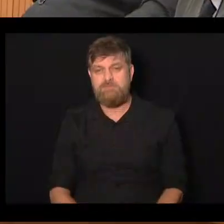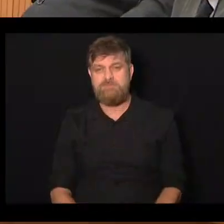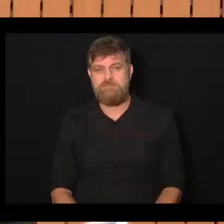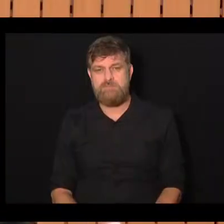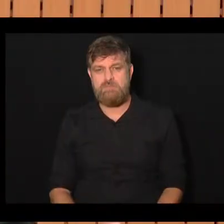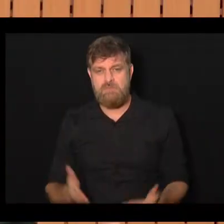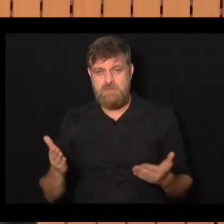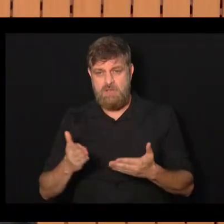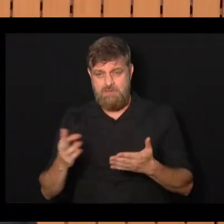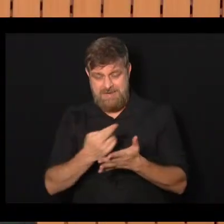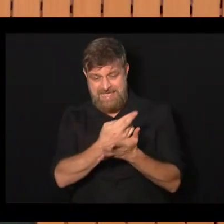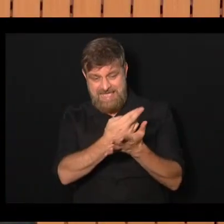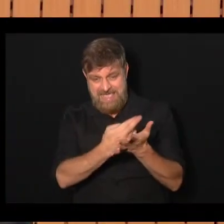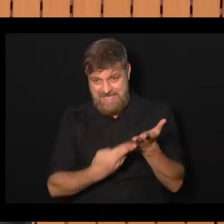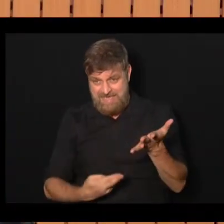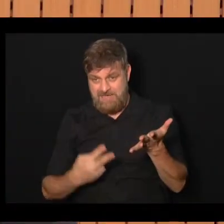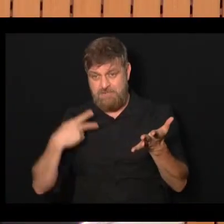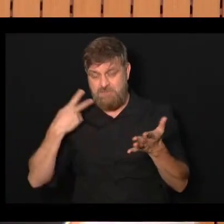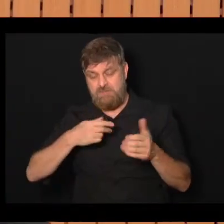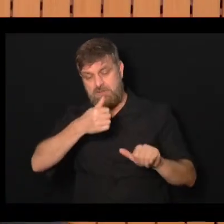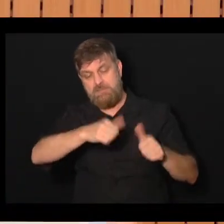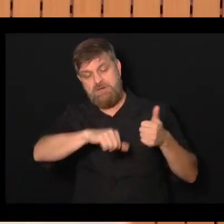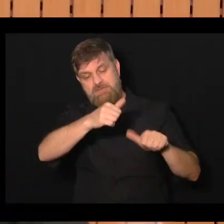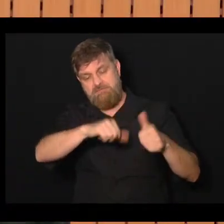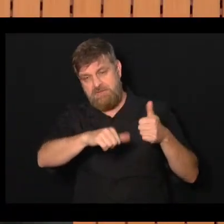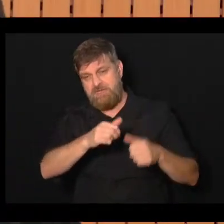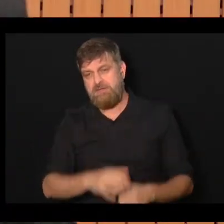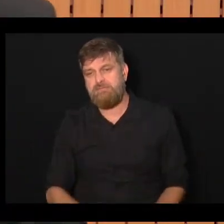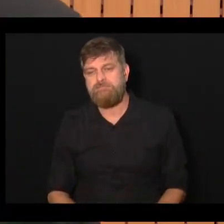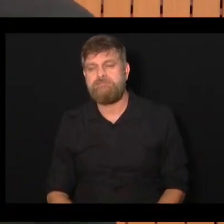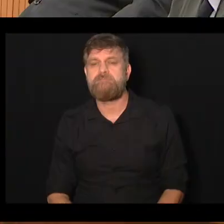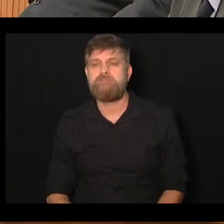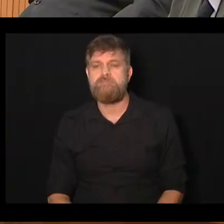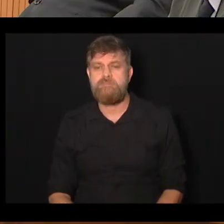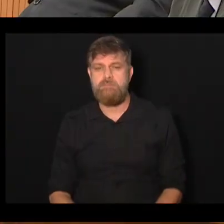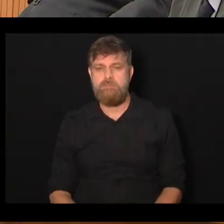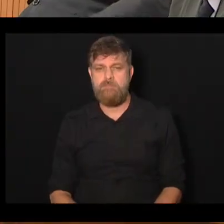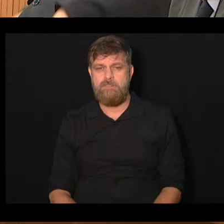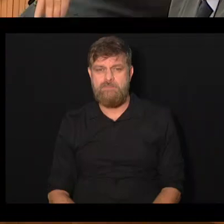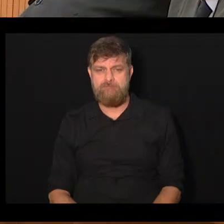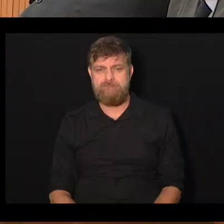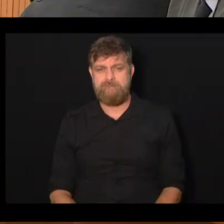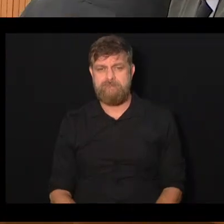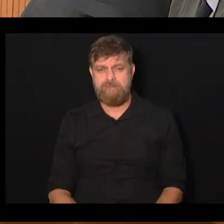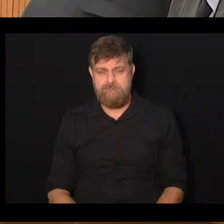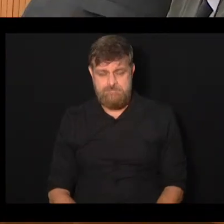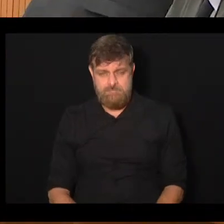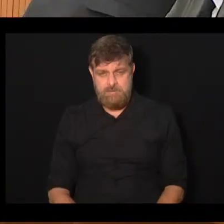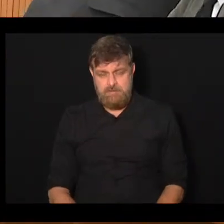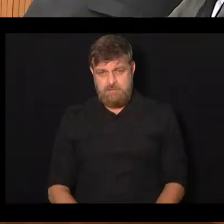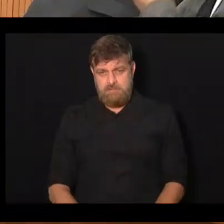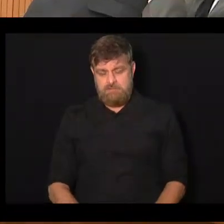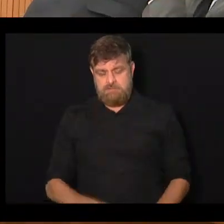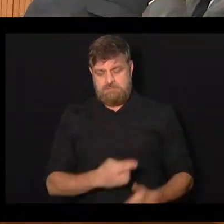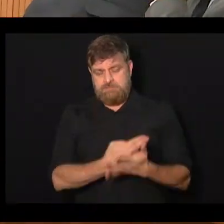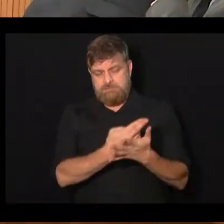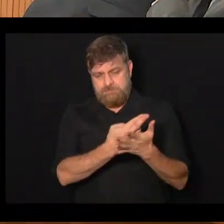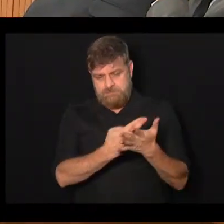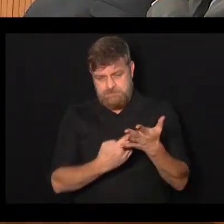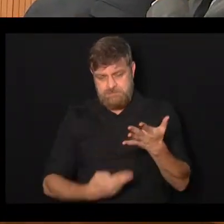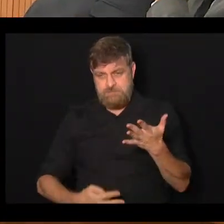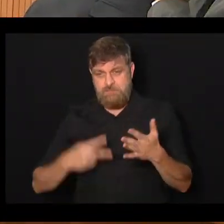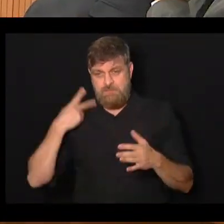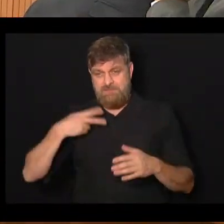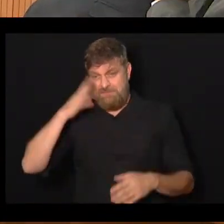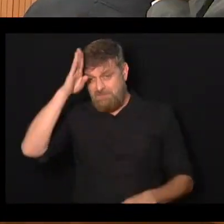Matérias lidas no expediente sujeito à deliberação do plenário. Pois não, senhor presidente, o requerimento 2169 do